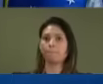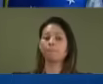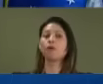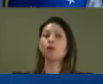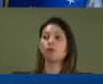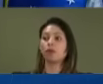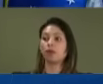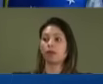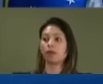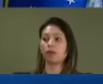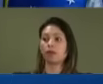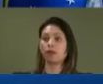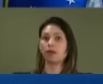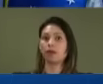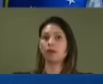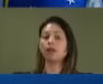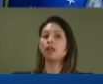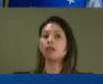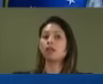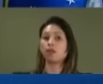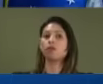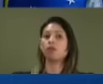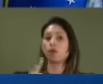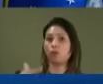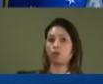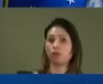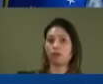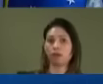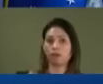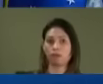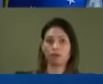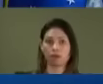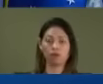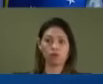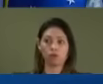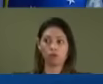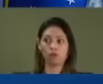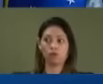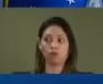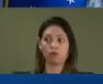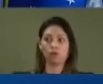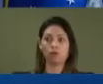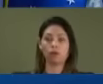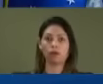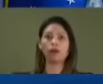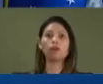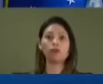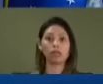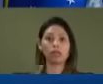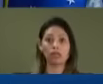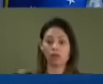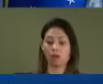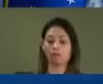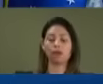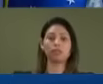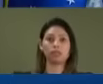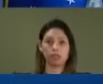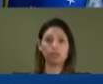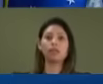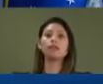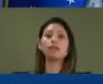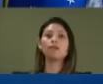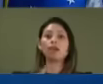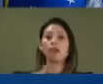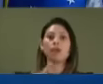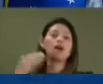na consolidação do serviço público no Brasil. Portanto, a parceria prevê que a